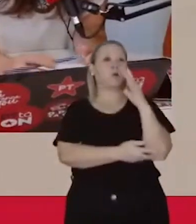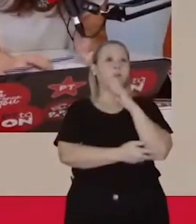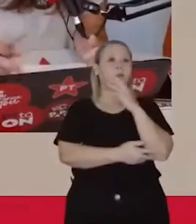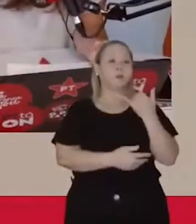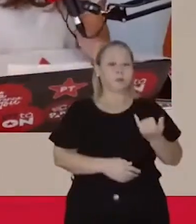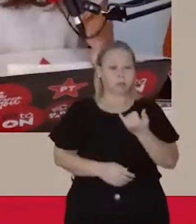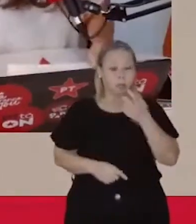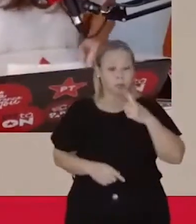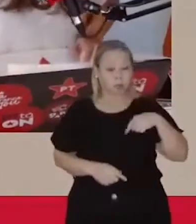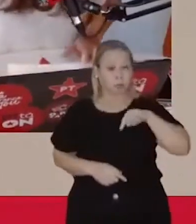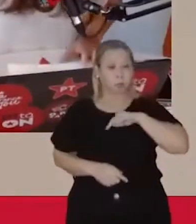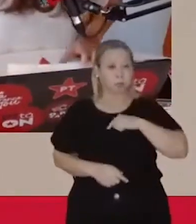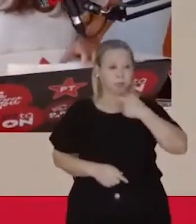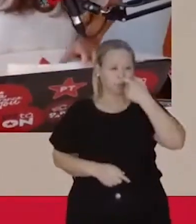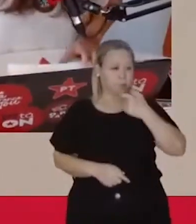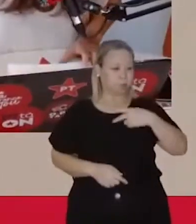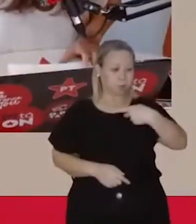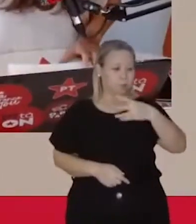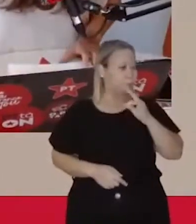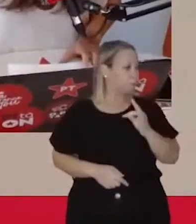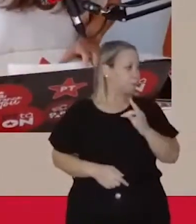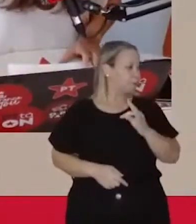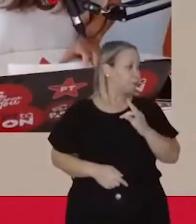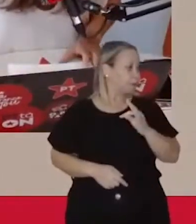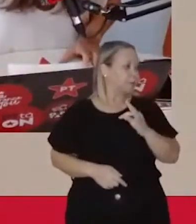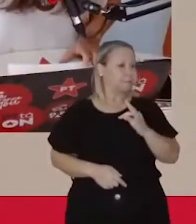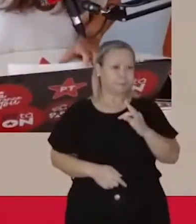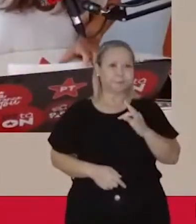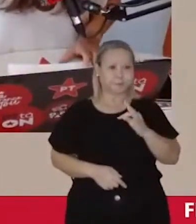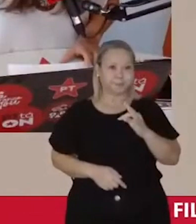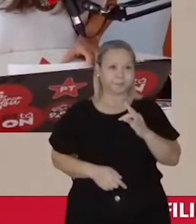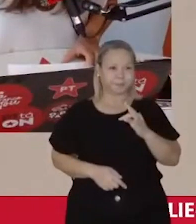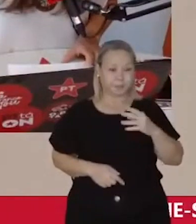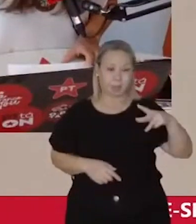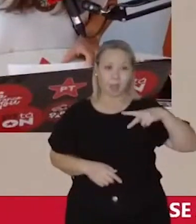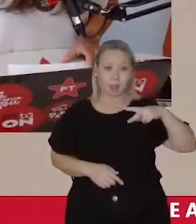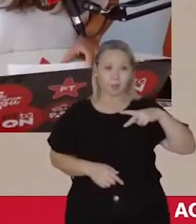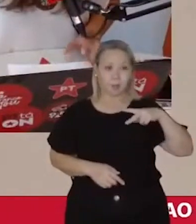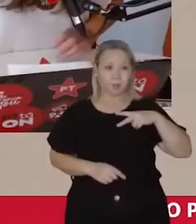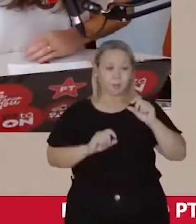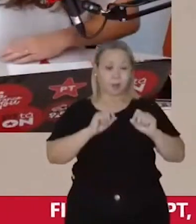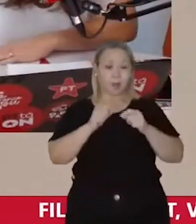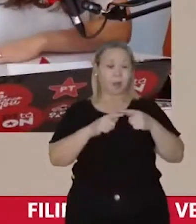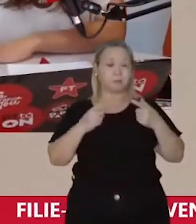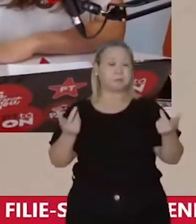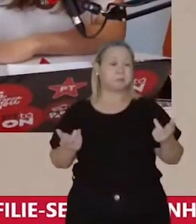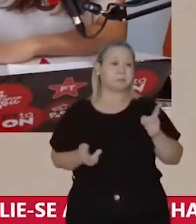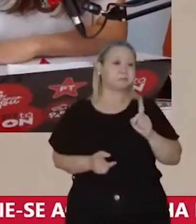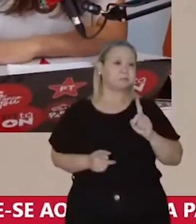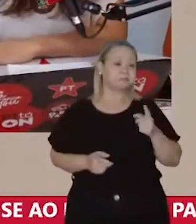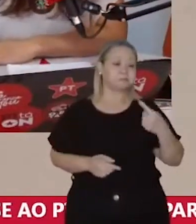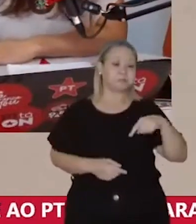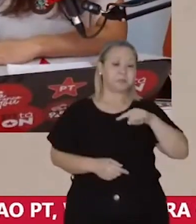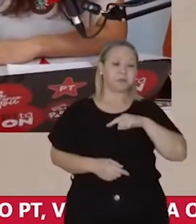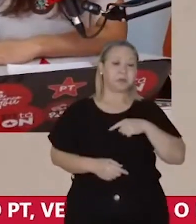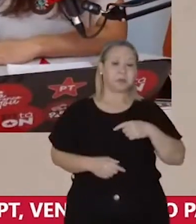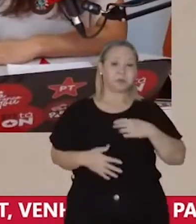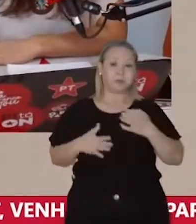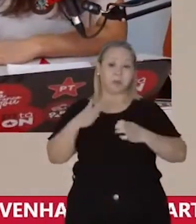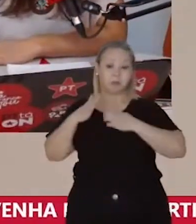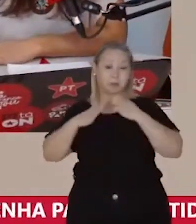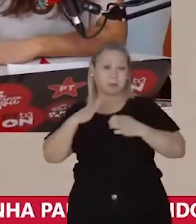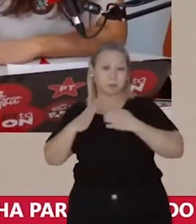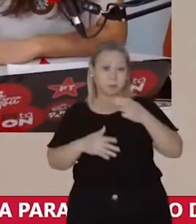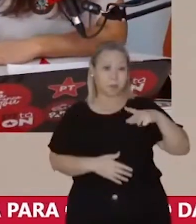importante, nós que somos do PT vamos sempre discutir com diversas iniciativas privadas, mas não cabe a gente deixar na mão do mercado ou das